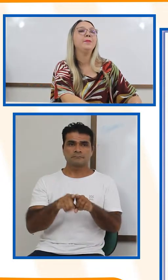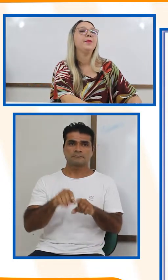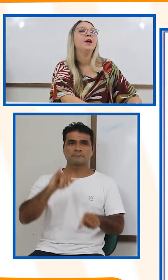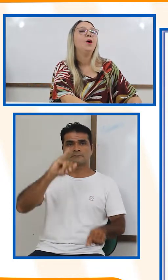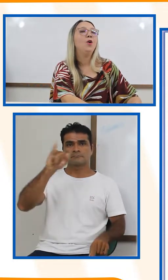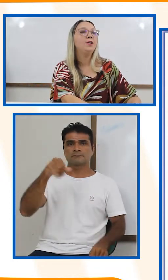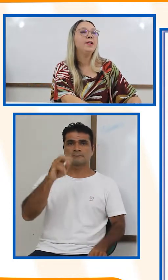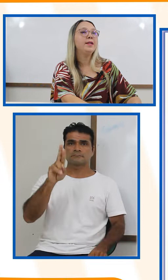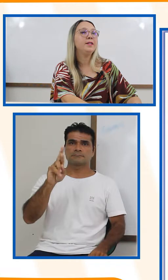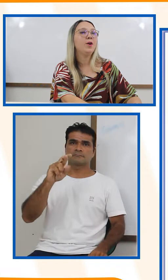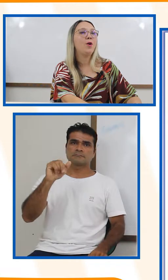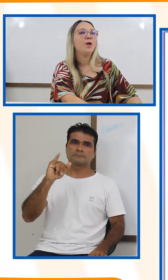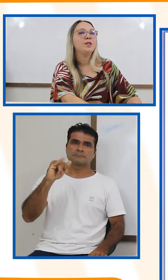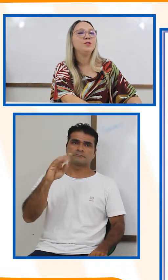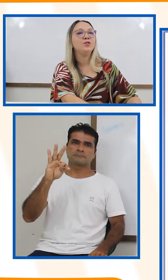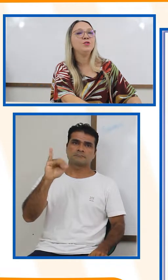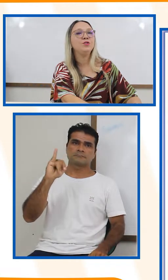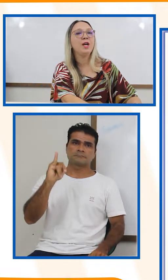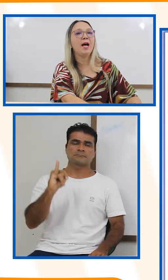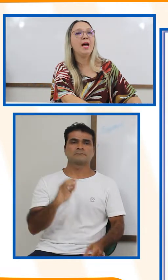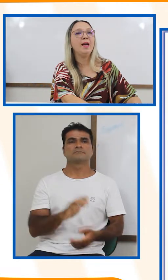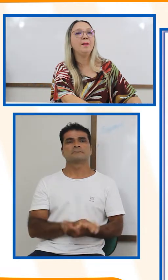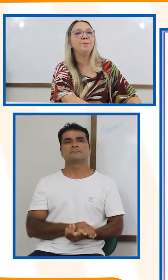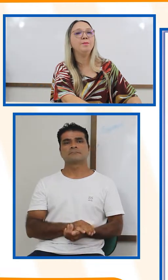tá? Olhem aqui, ó.